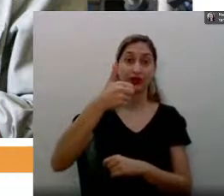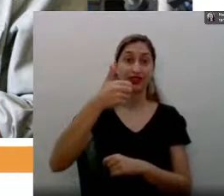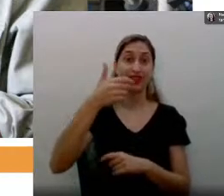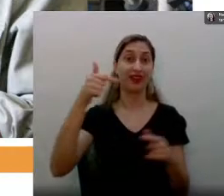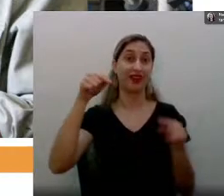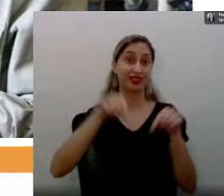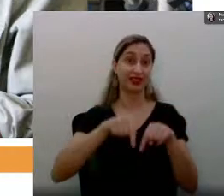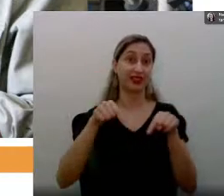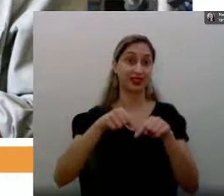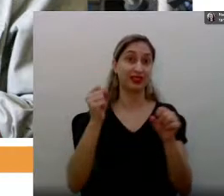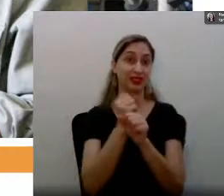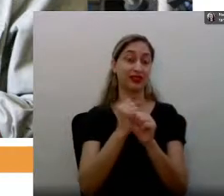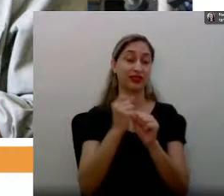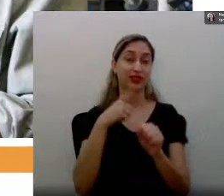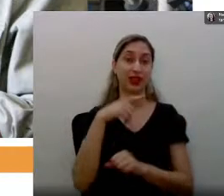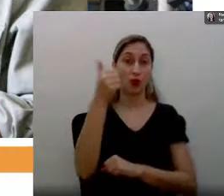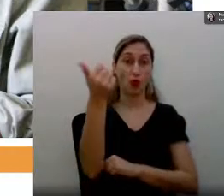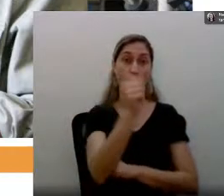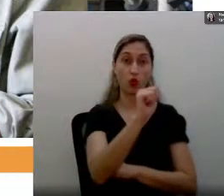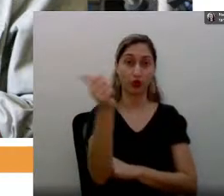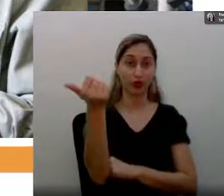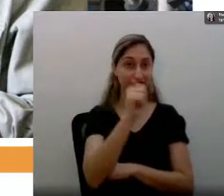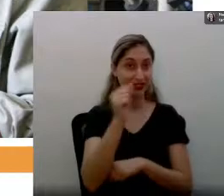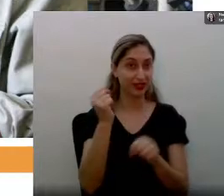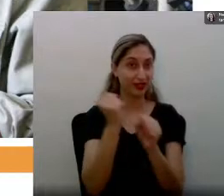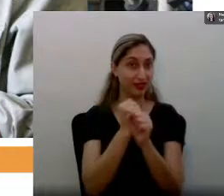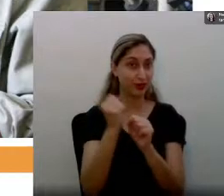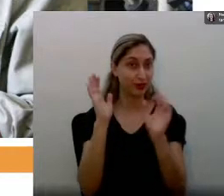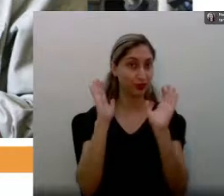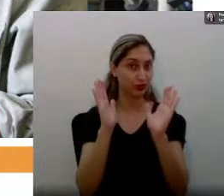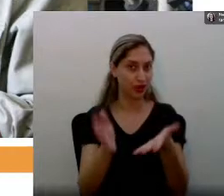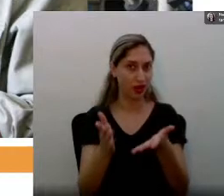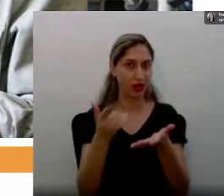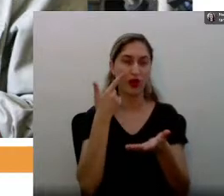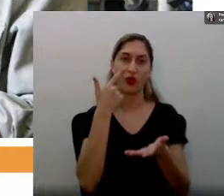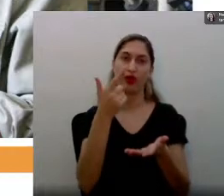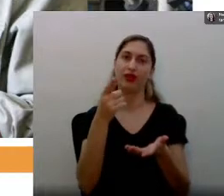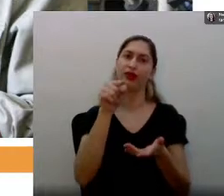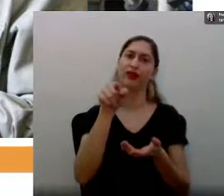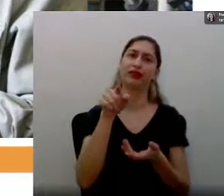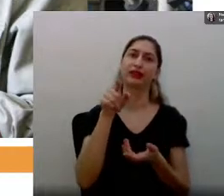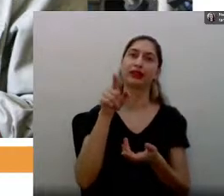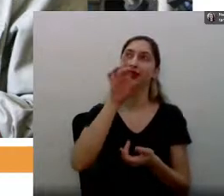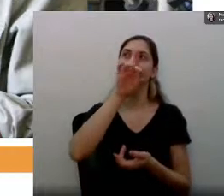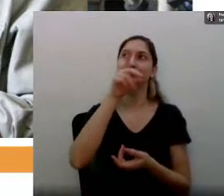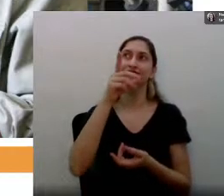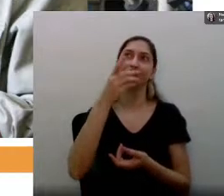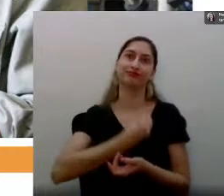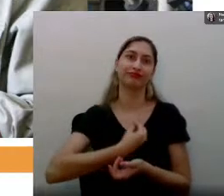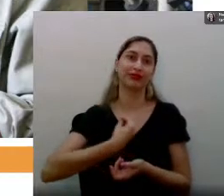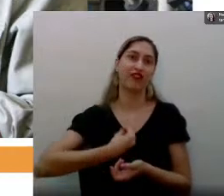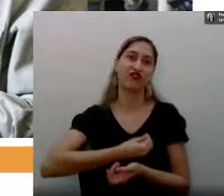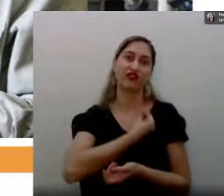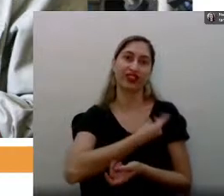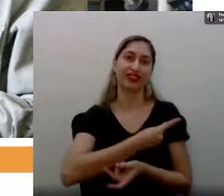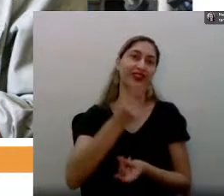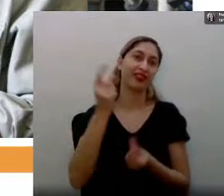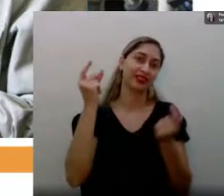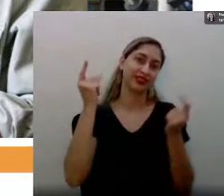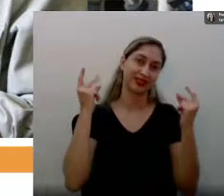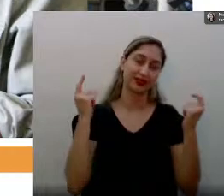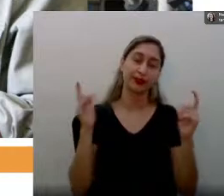fazer 11 anos não é tão sim muito depois né do que daí dele mas ele é uma pessoa que teve essa ideia Inicial